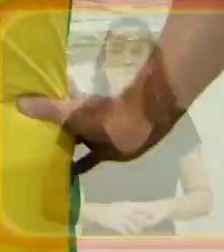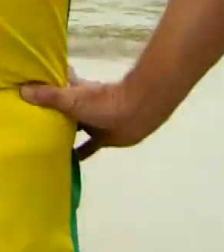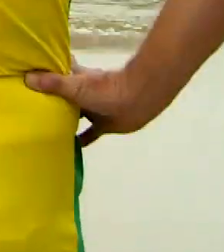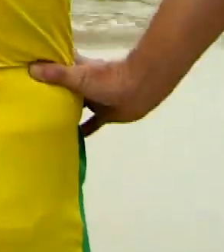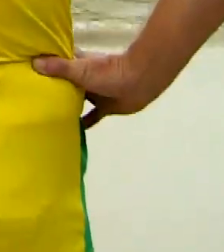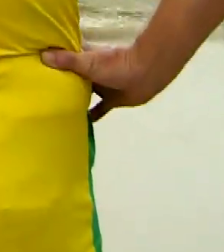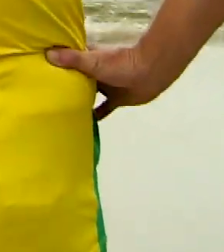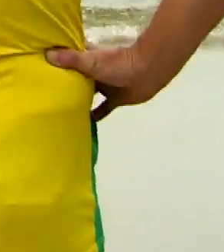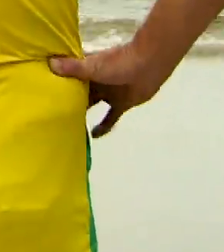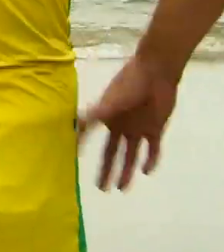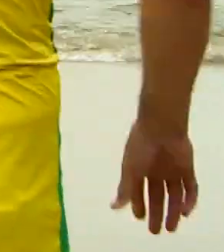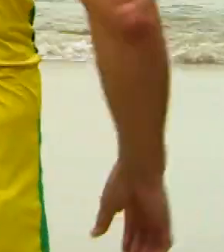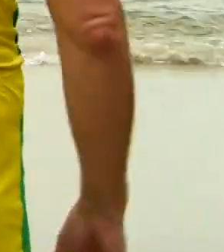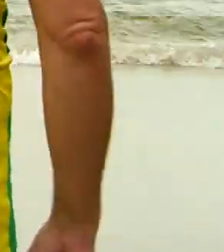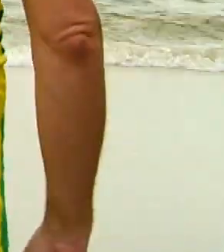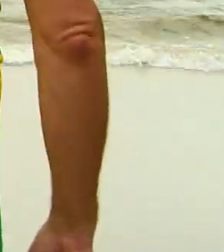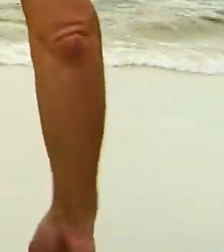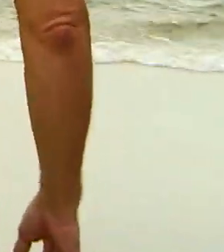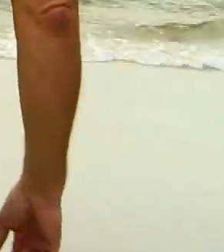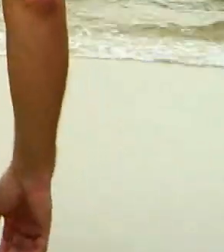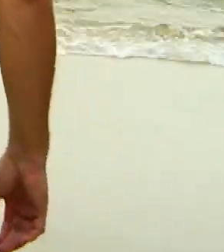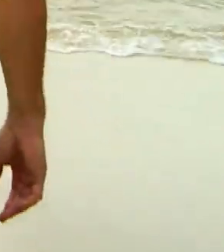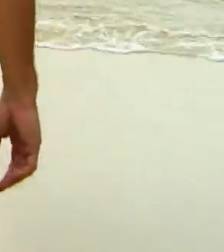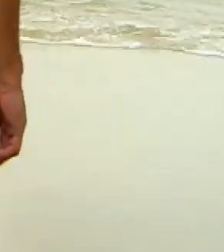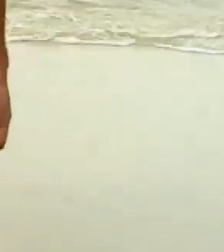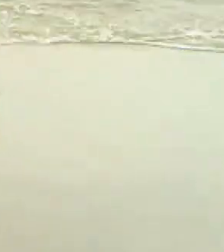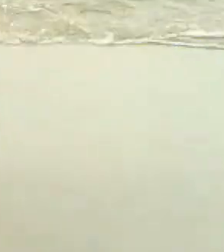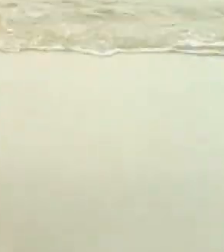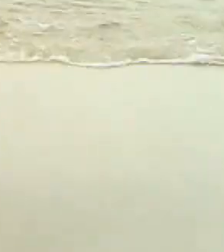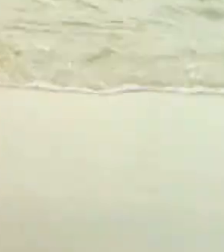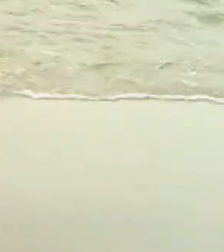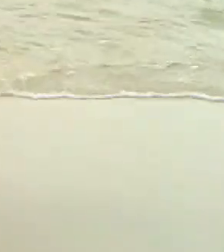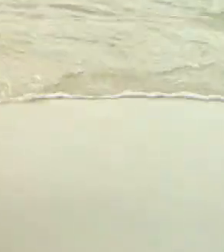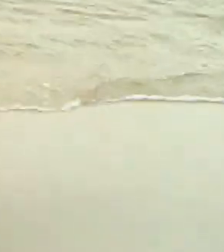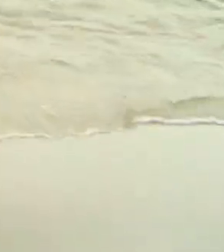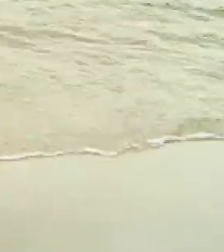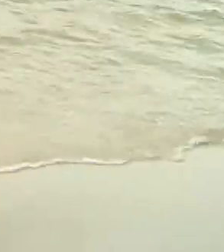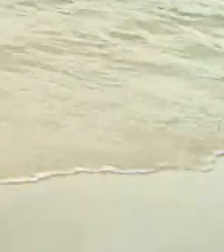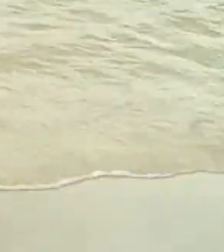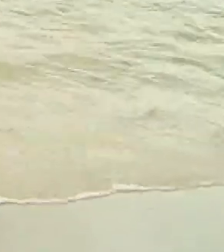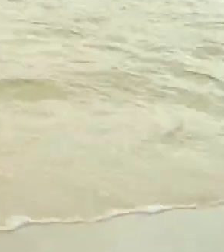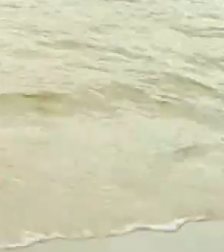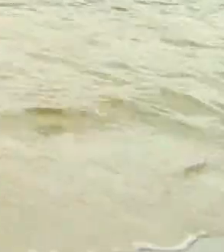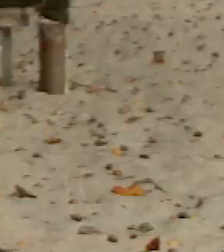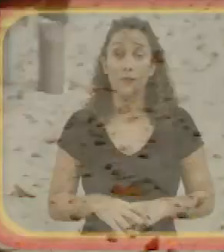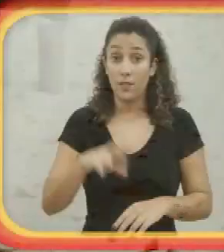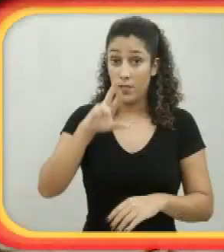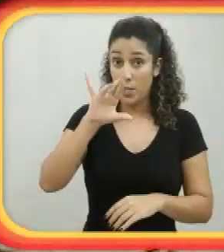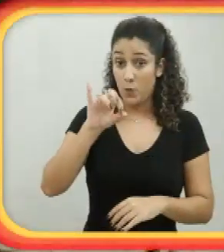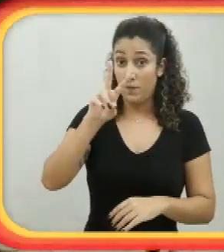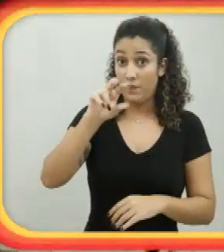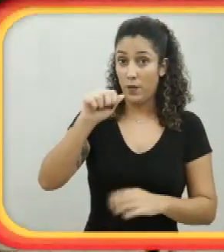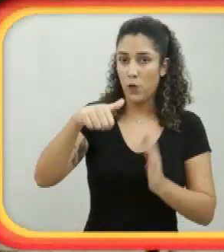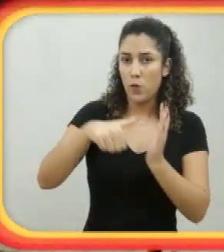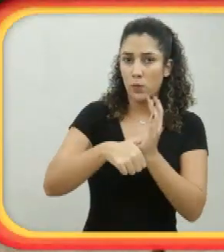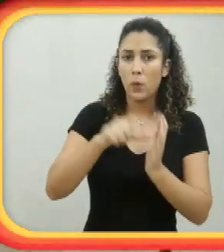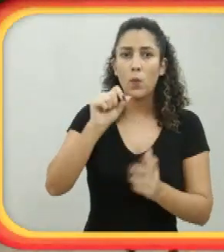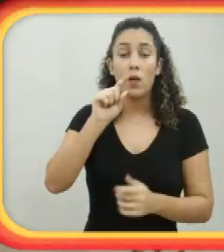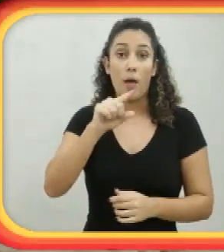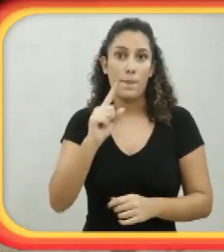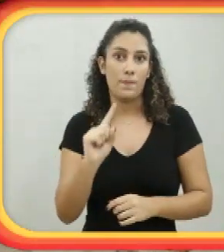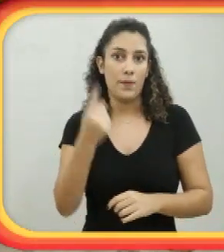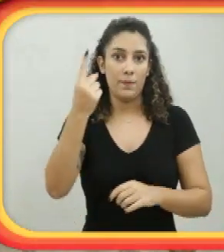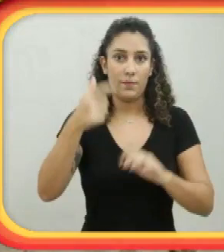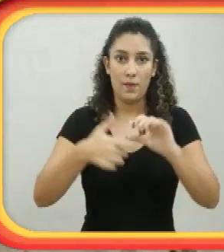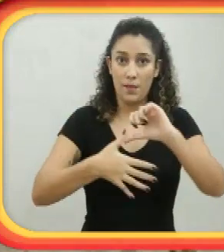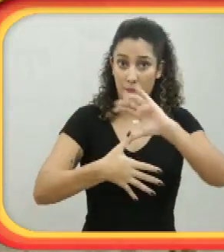por essência. Na areia, a mulher e Nicolau observam um homem em uma canoa havaiana na água, andam na direção dele. O Rio Vai Clube, que é o clube pioneiro na